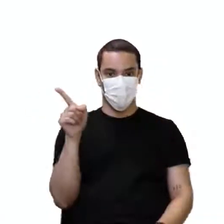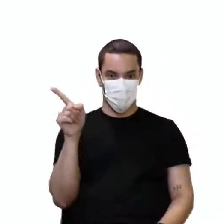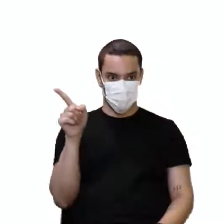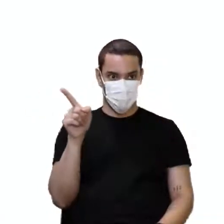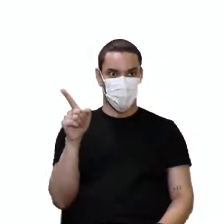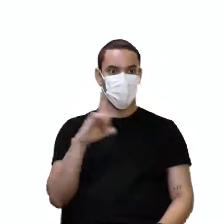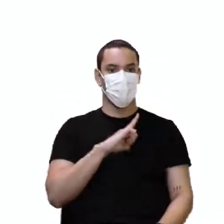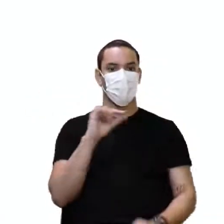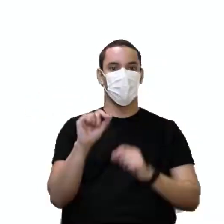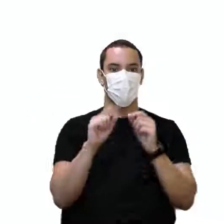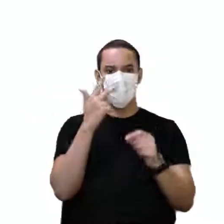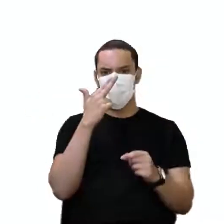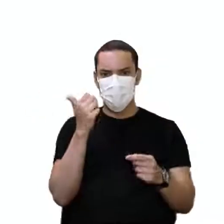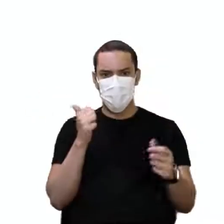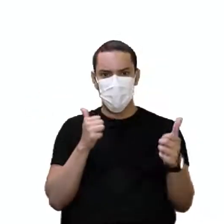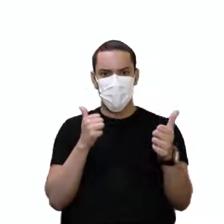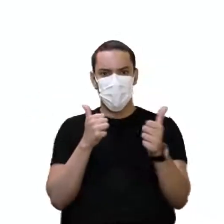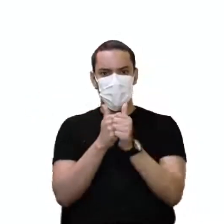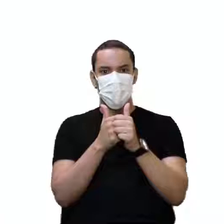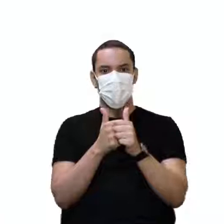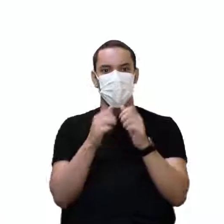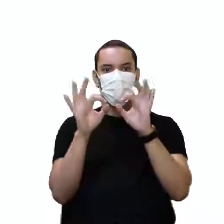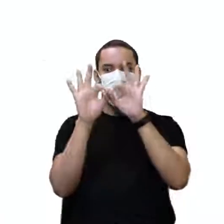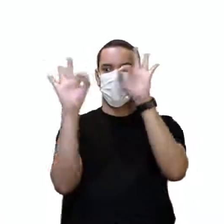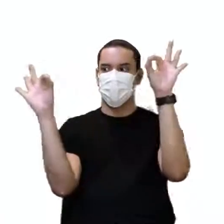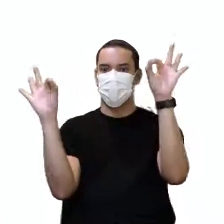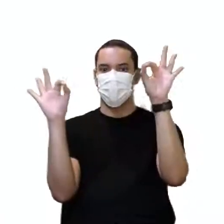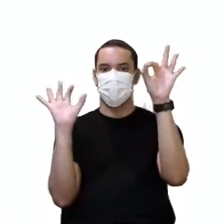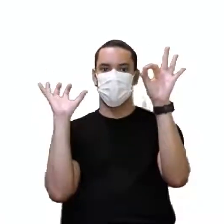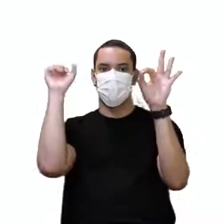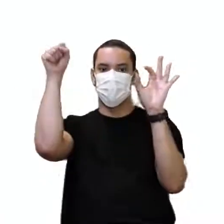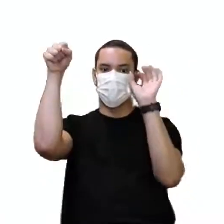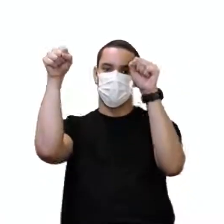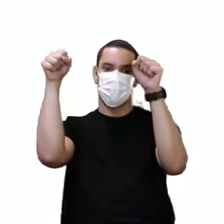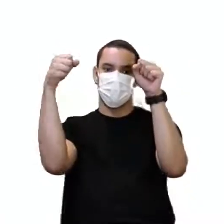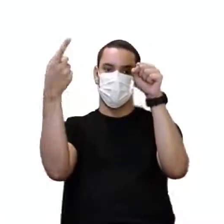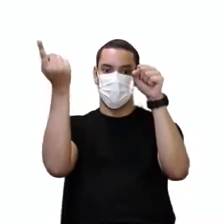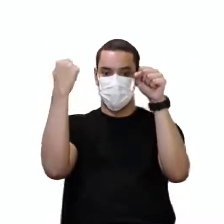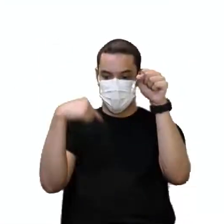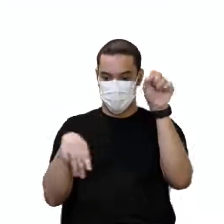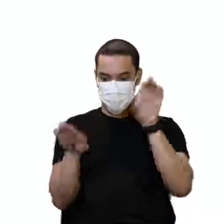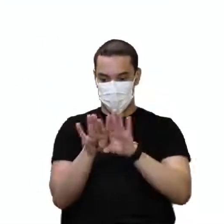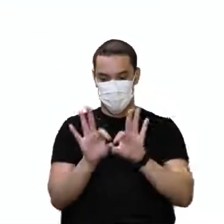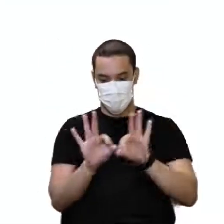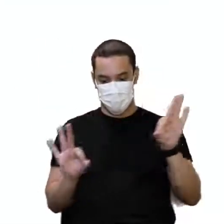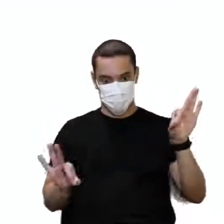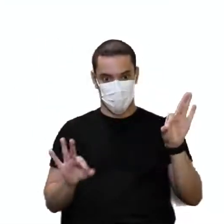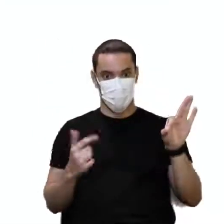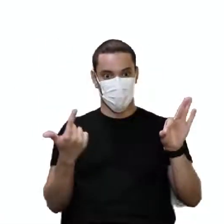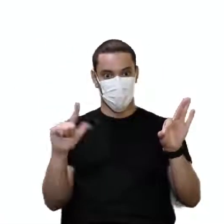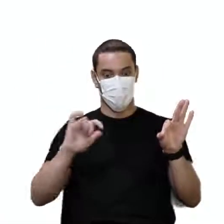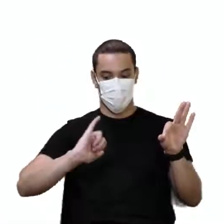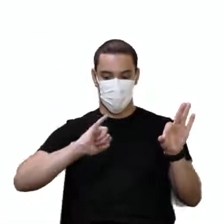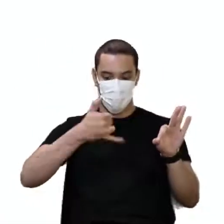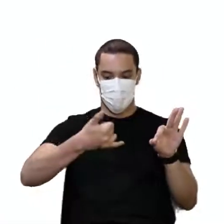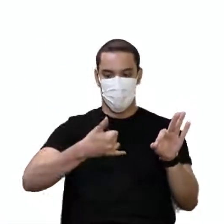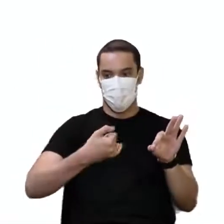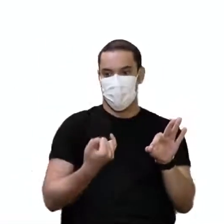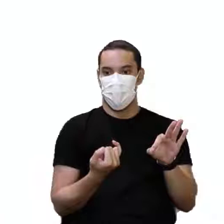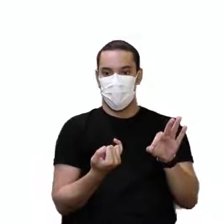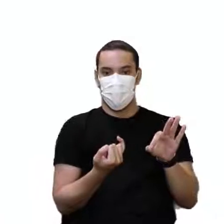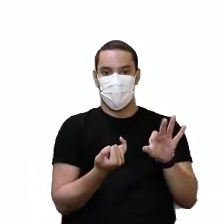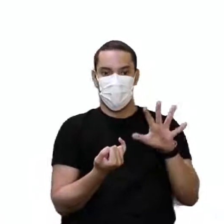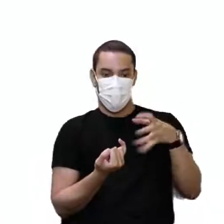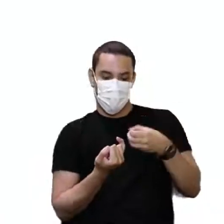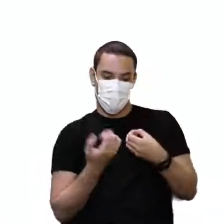você está vendo que ele está apoiado ali, num cipó, com as mãozinhas, mas ele também está apoiado com a cauda, que funciona